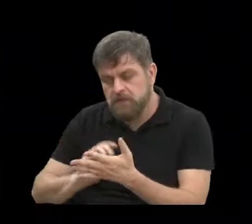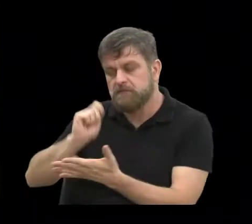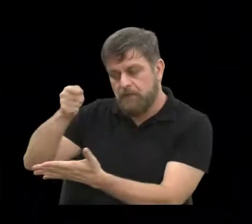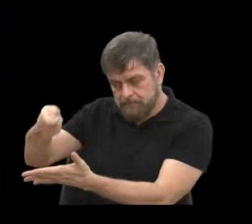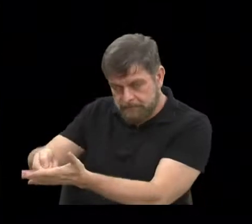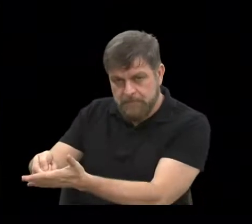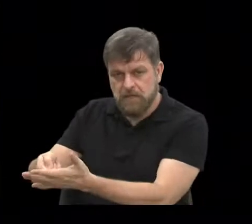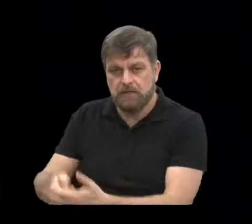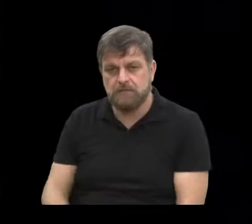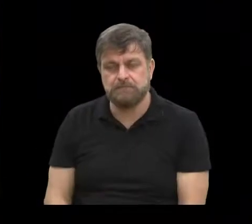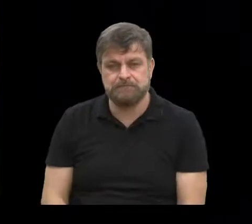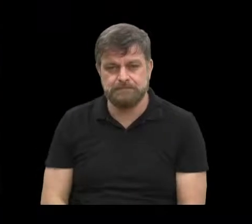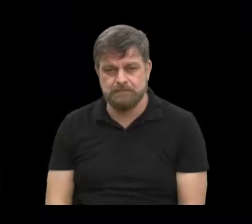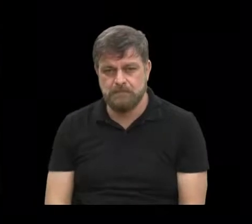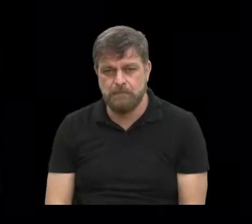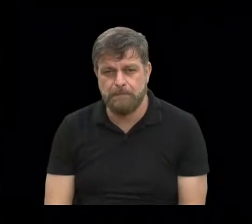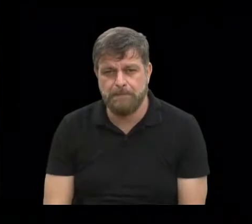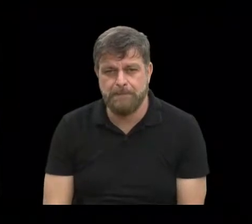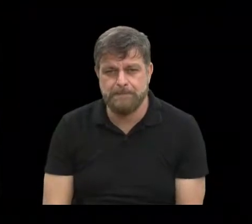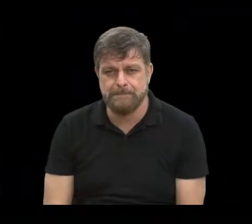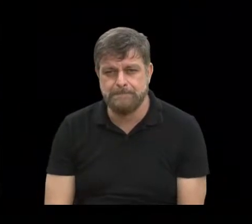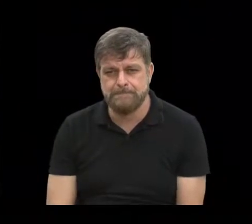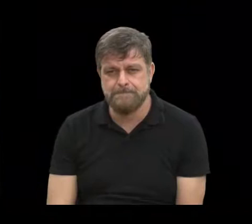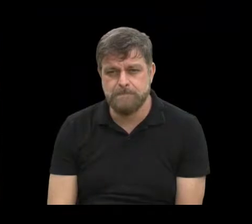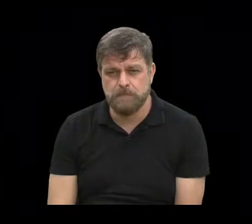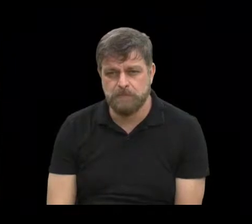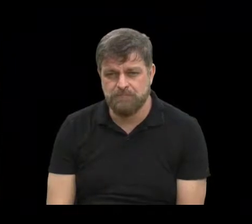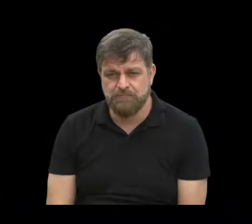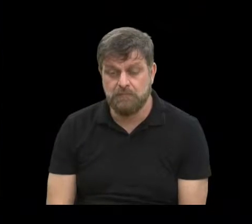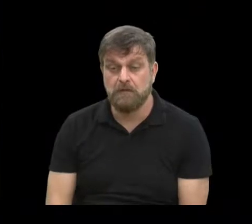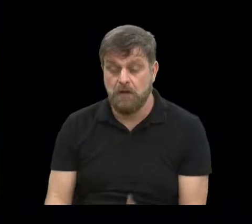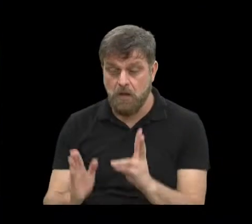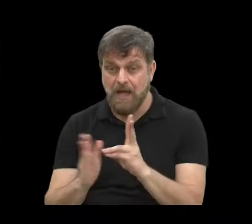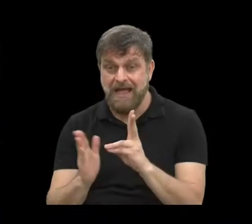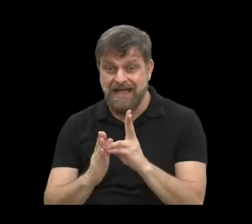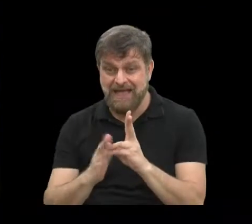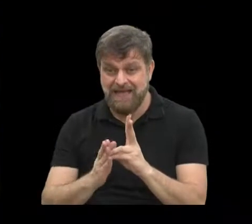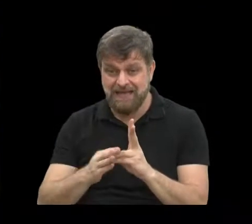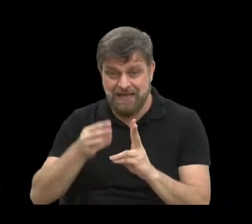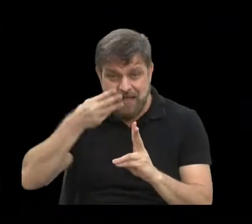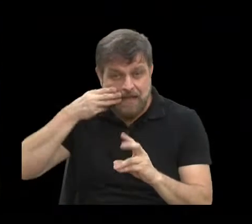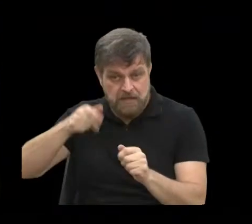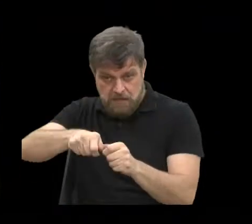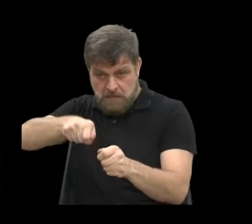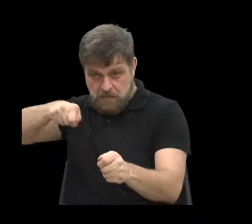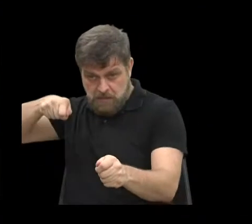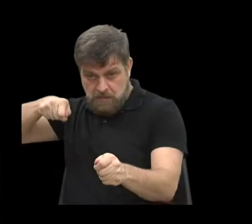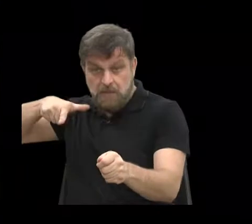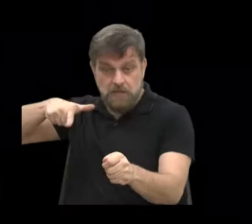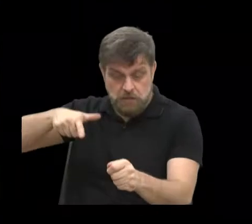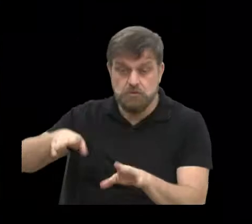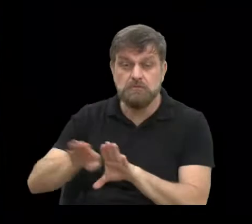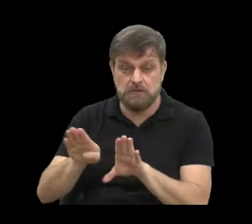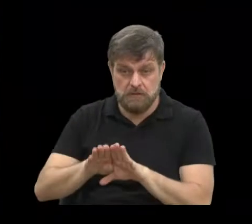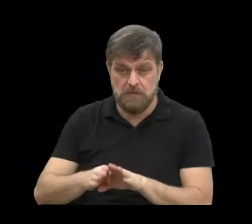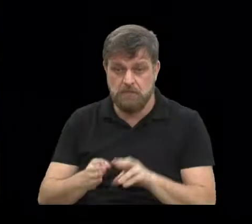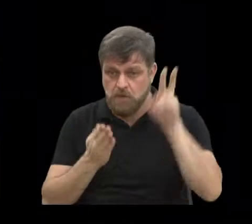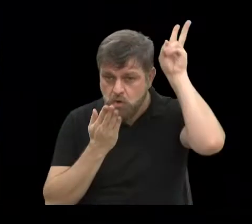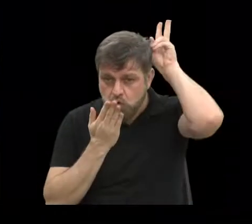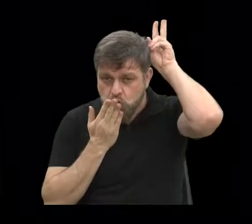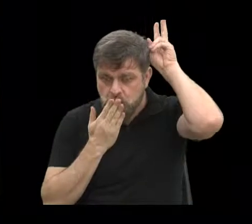ok? E indígenas têm direito ao benefício, tá certo?